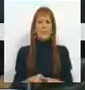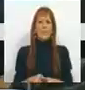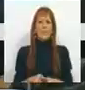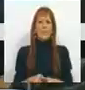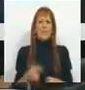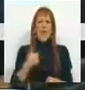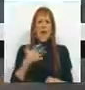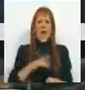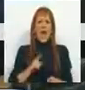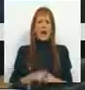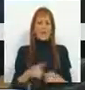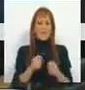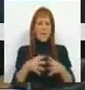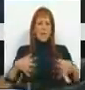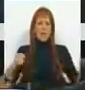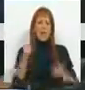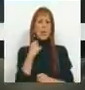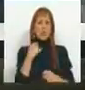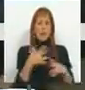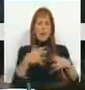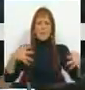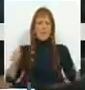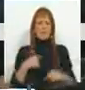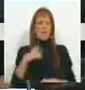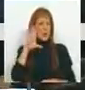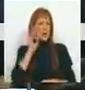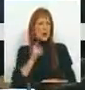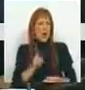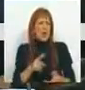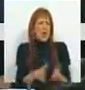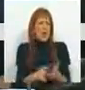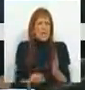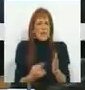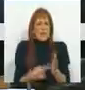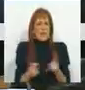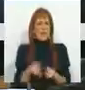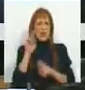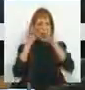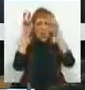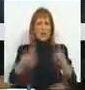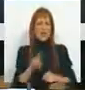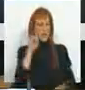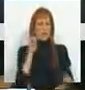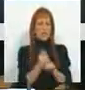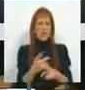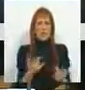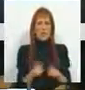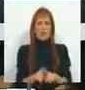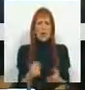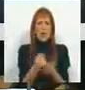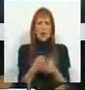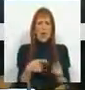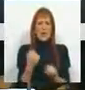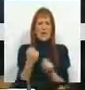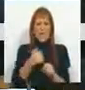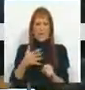se pretende é multiplicar cursos sem conhecimento das reais necessidades, das qualificações exigidas pelo mercado e